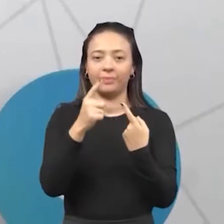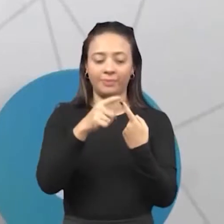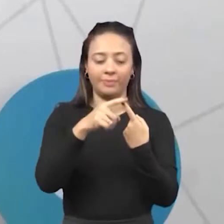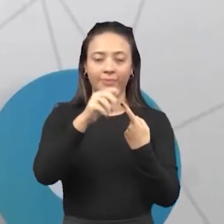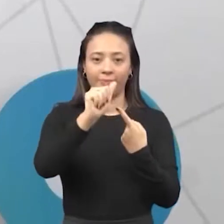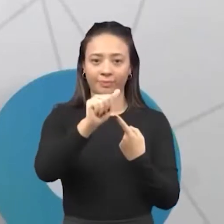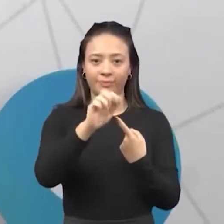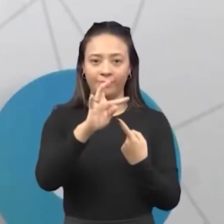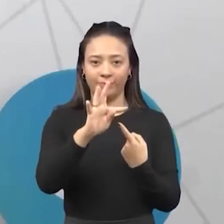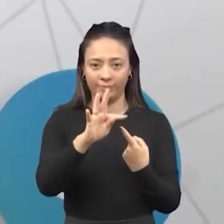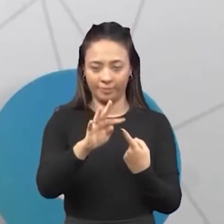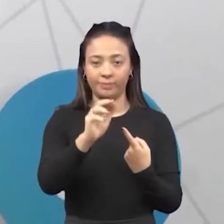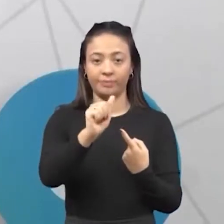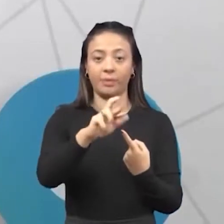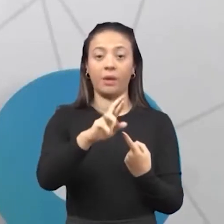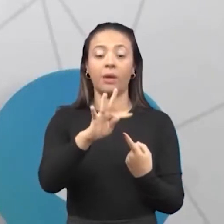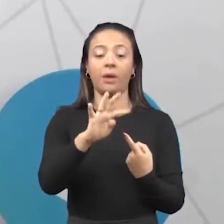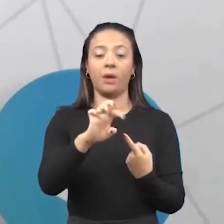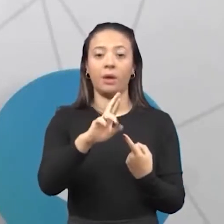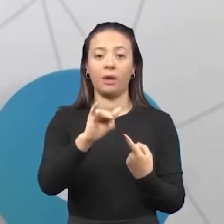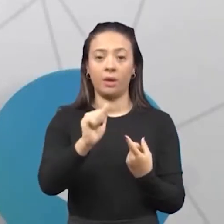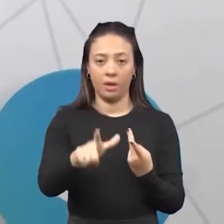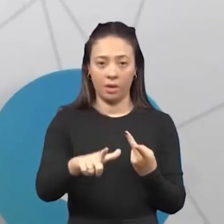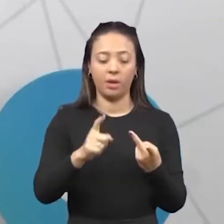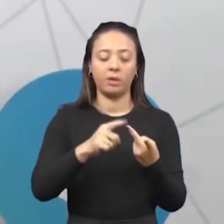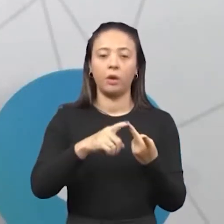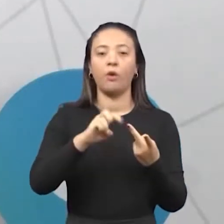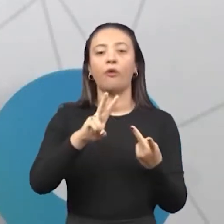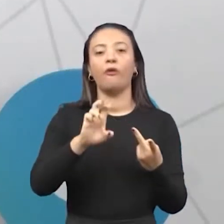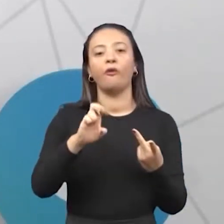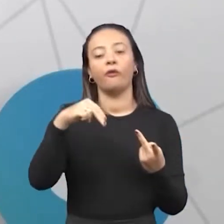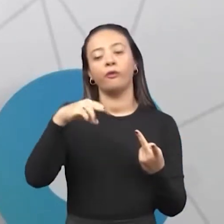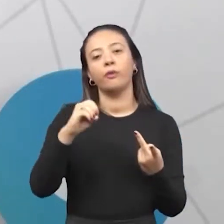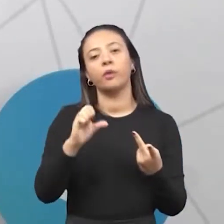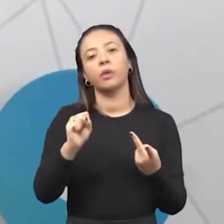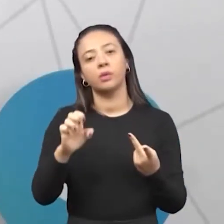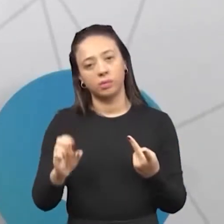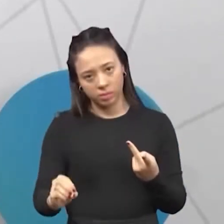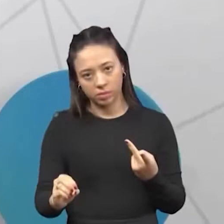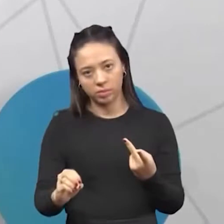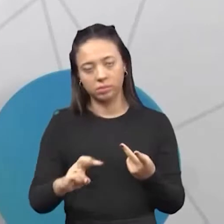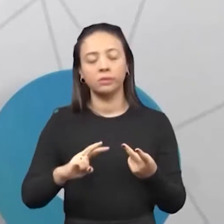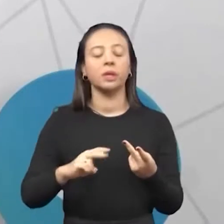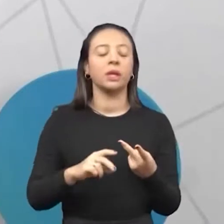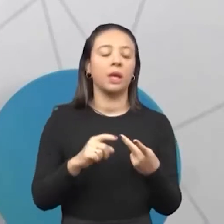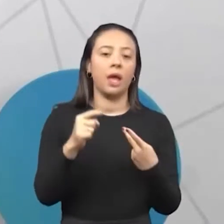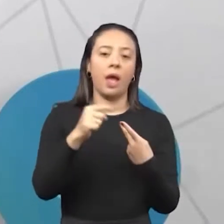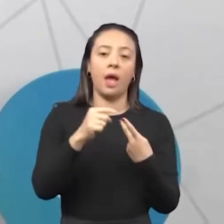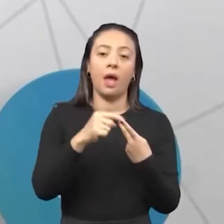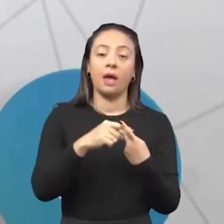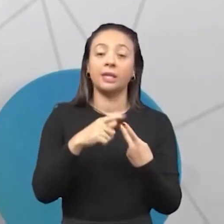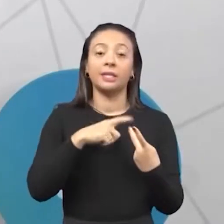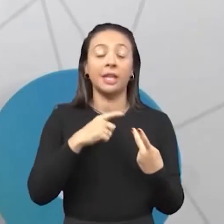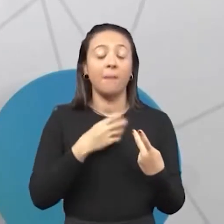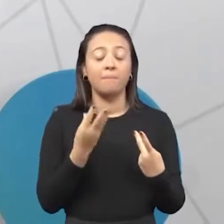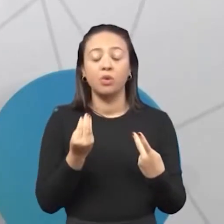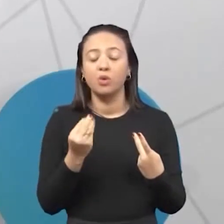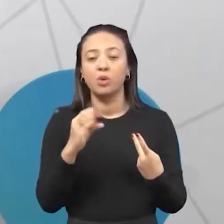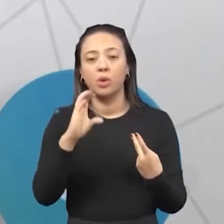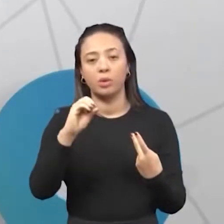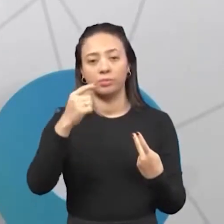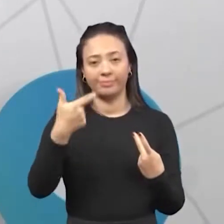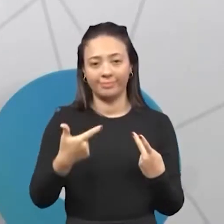sangue arterial e o sangue venoso. O sangue arterial é um sangue rico em oxigênio, enquanto que o